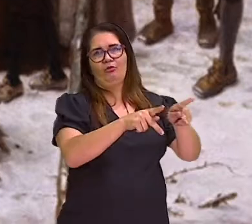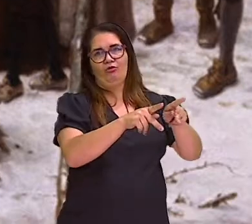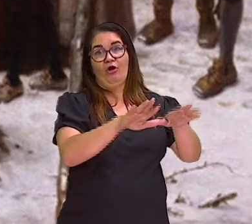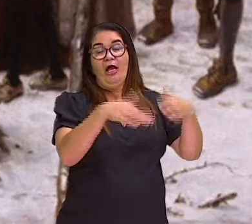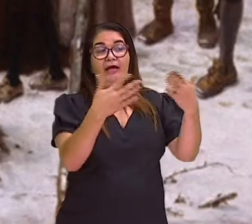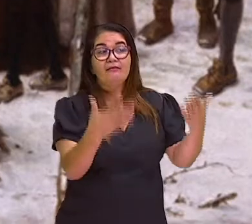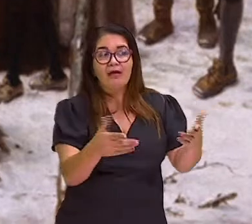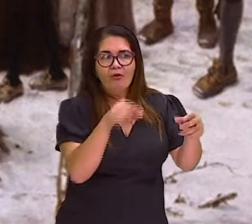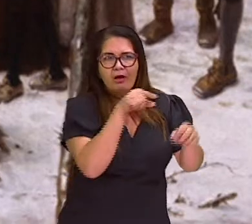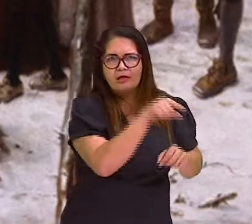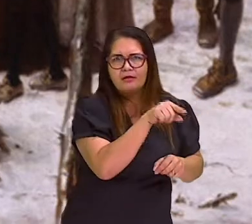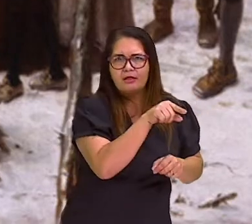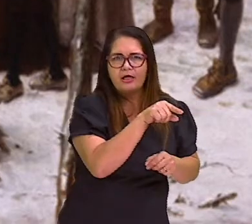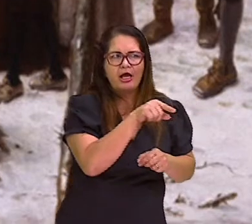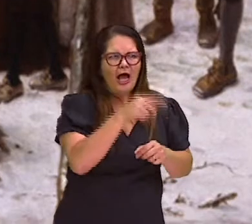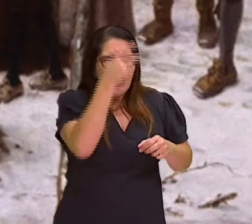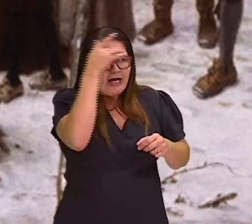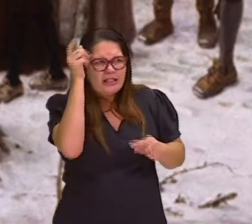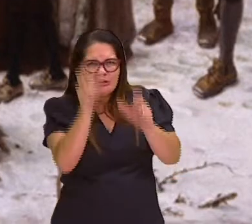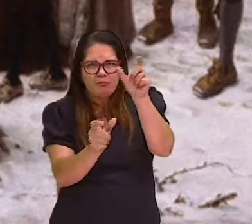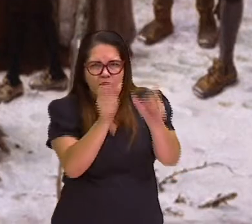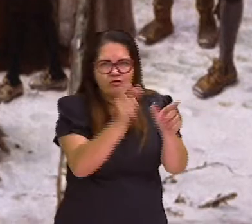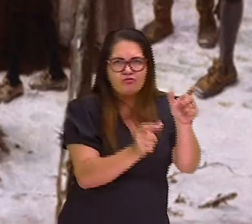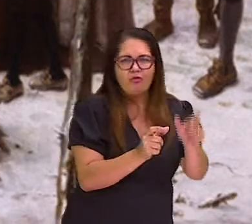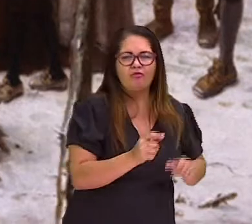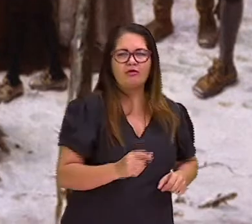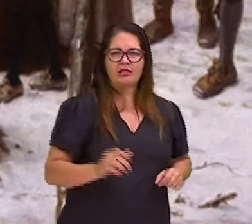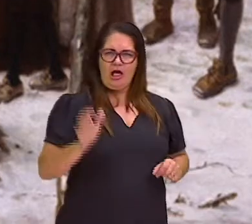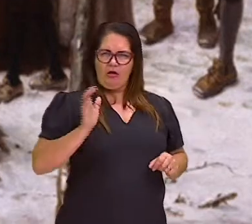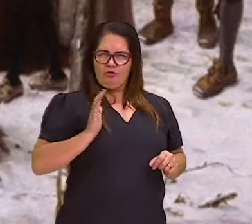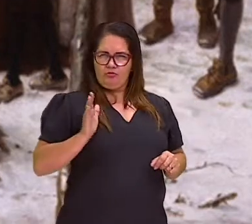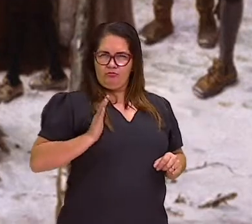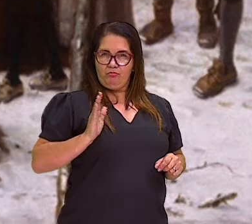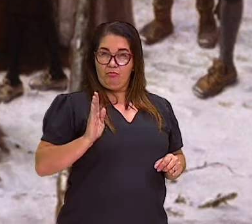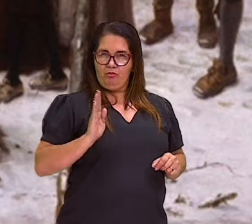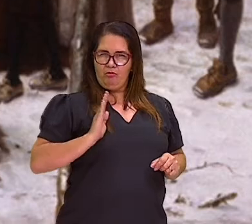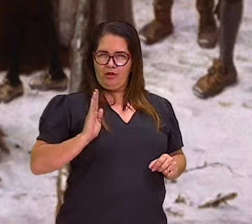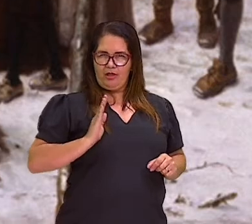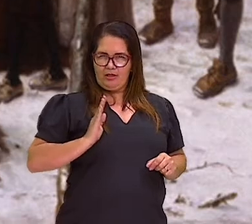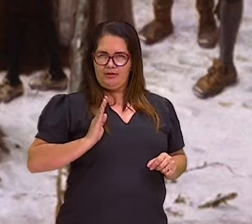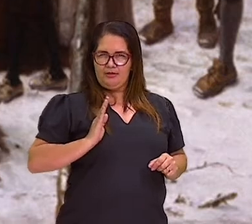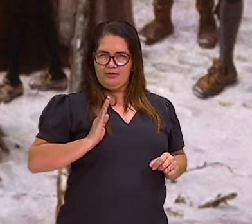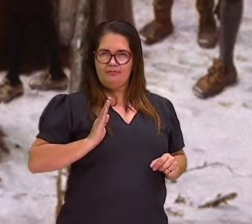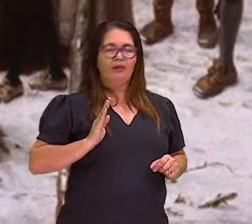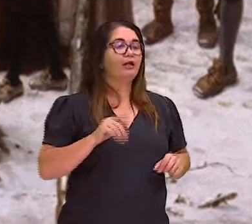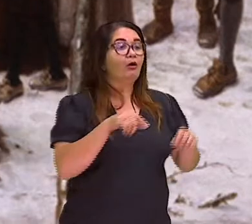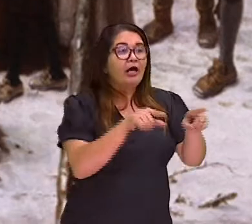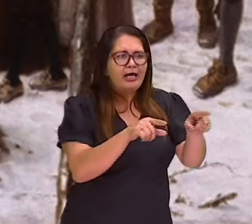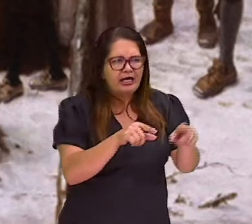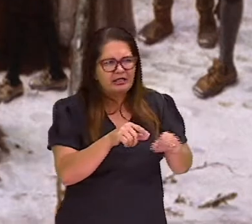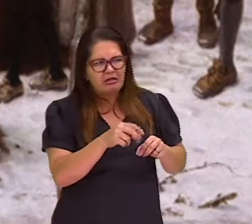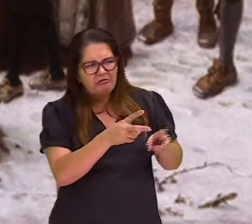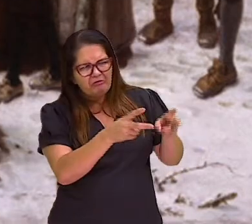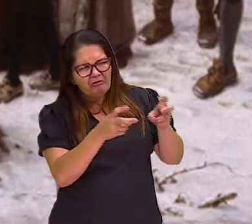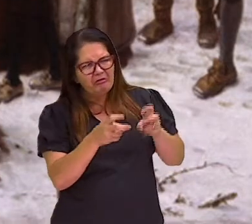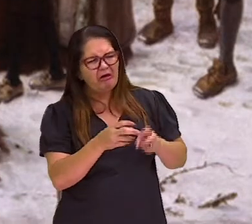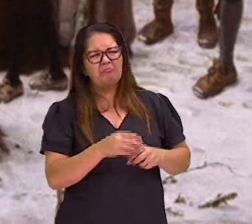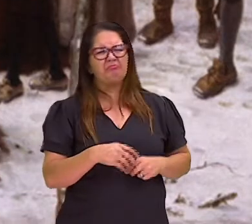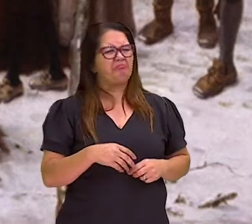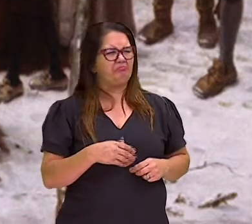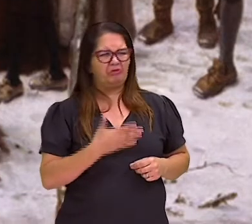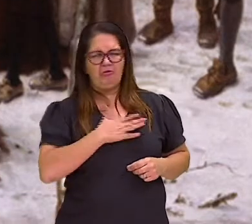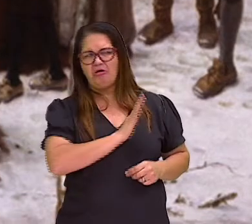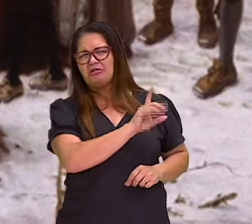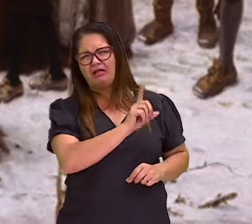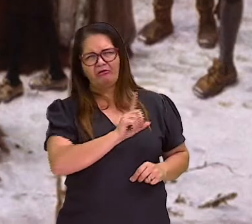um refúgio para muitas comunidades religiosas, especialmente os